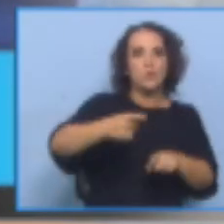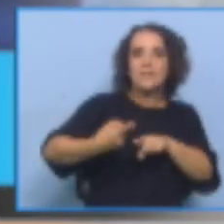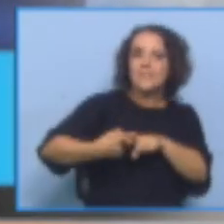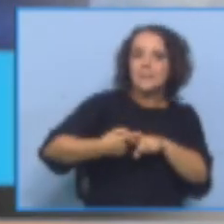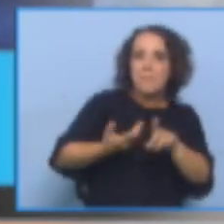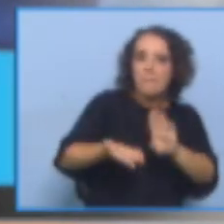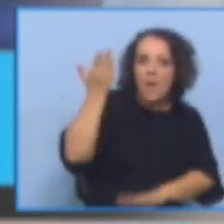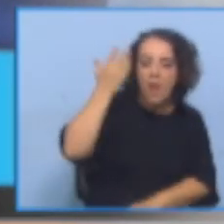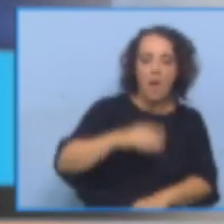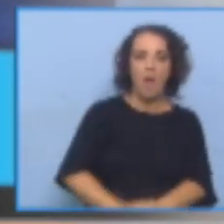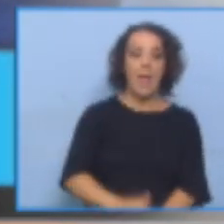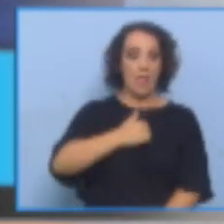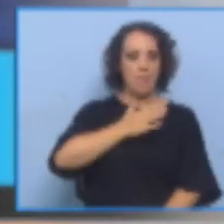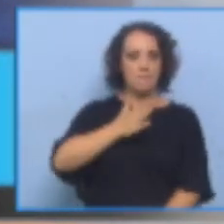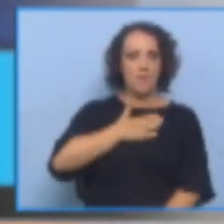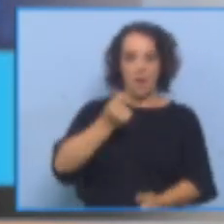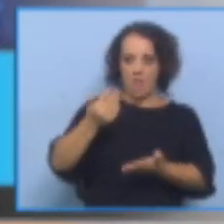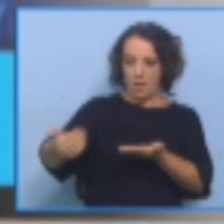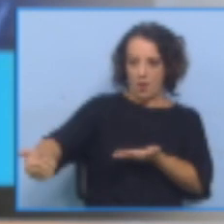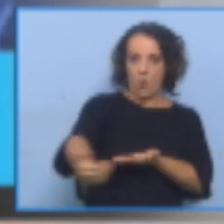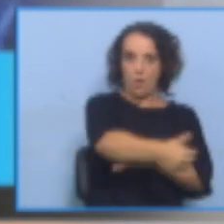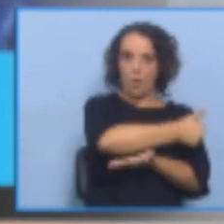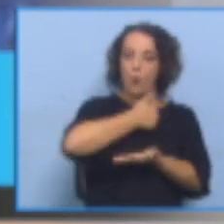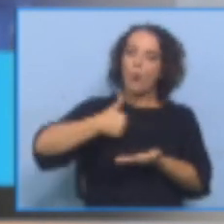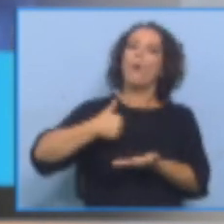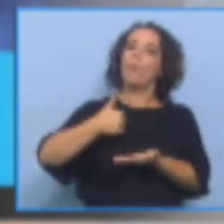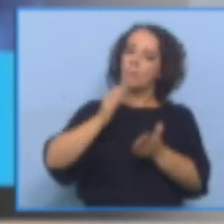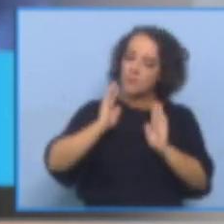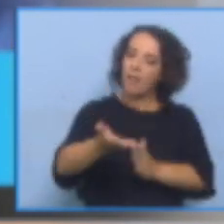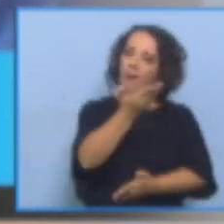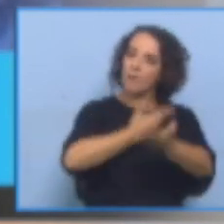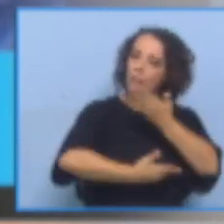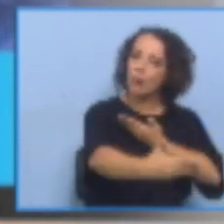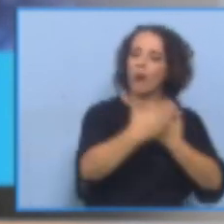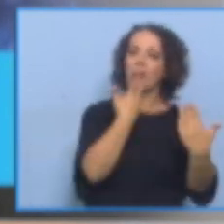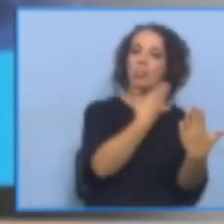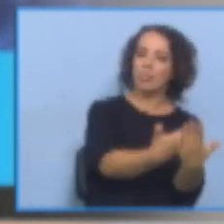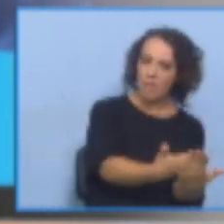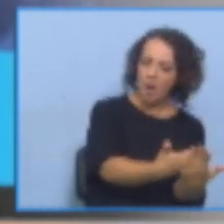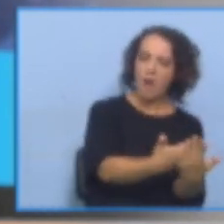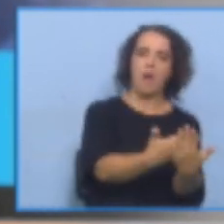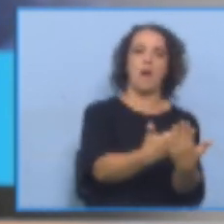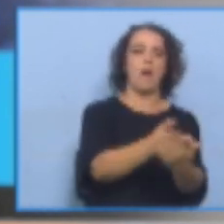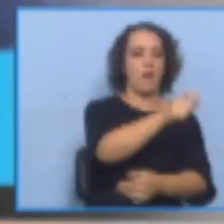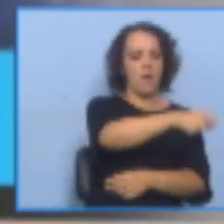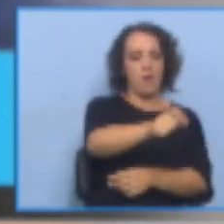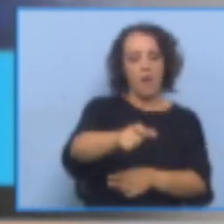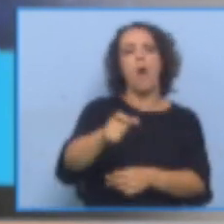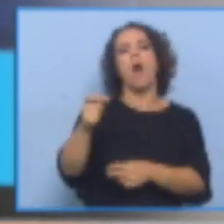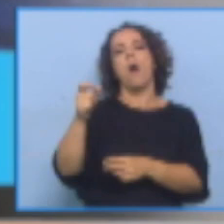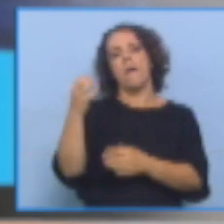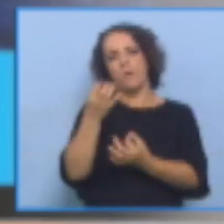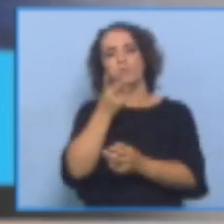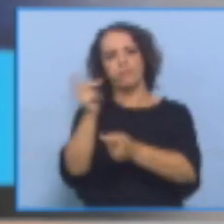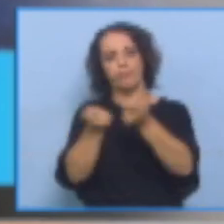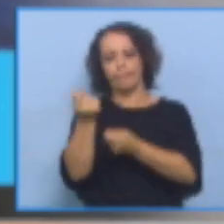trabalhadores. Os lucros da empresa devem ser repartidos também, não só ao nível da participação dos seus gestores, mas também